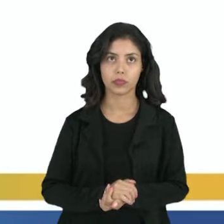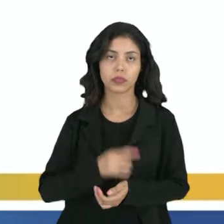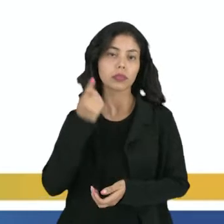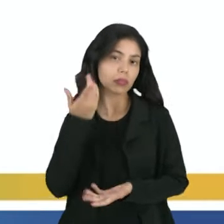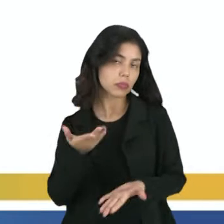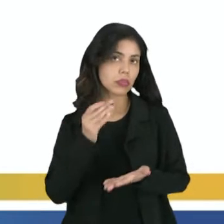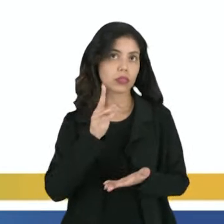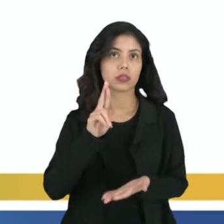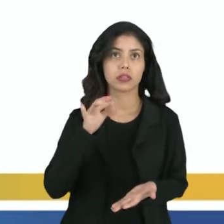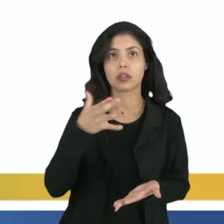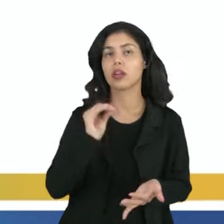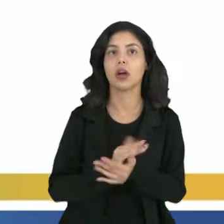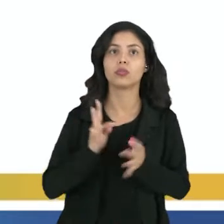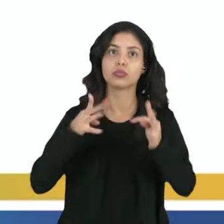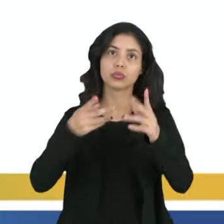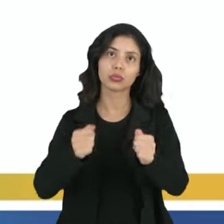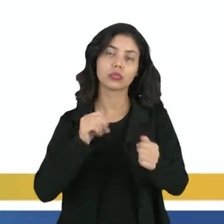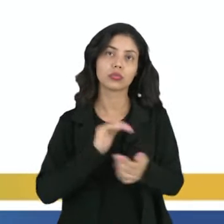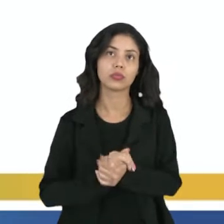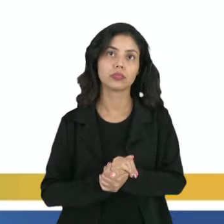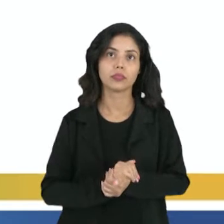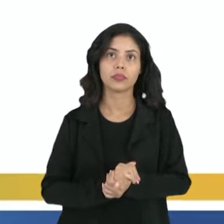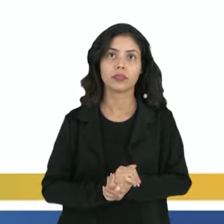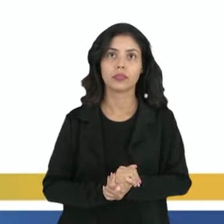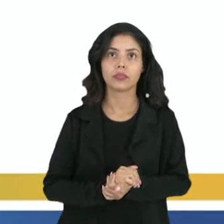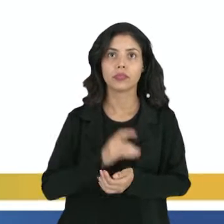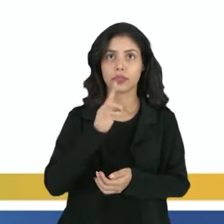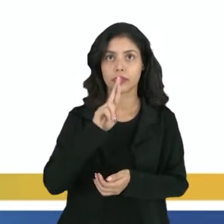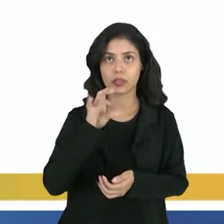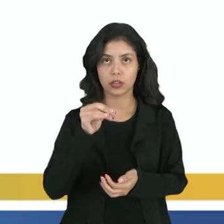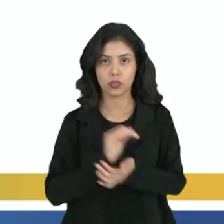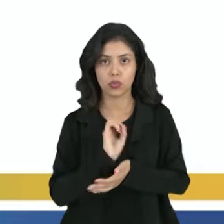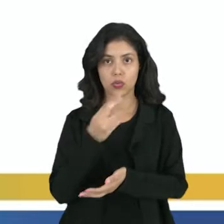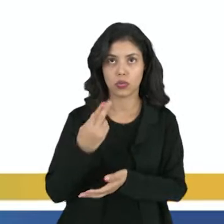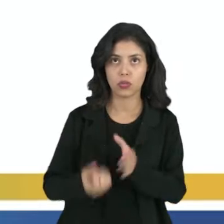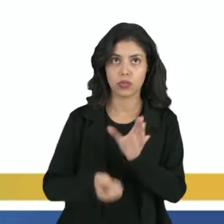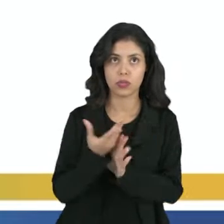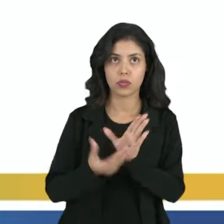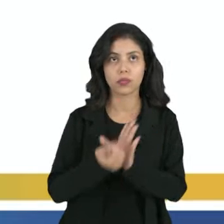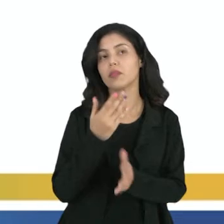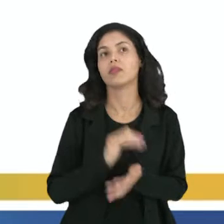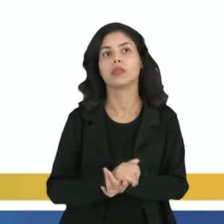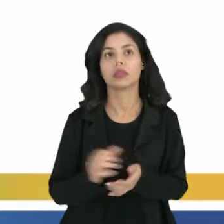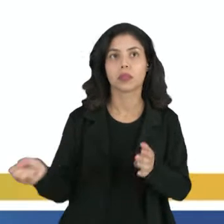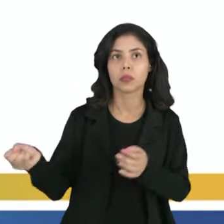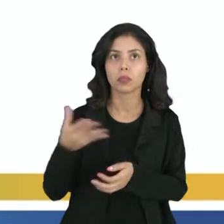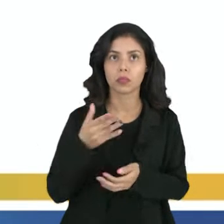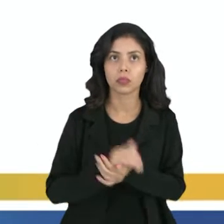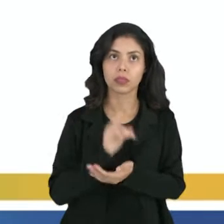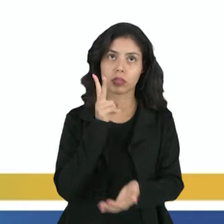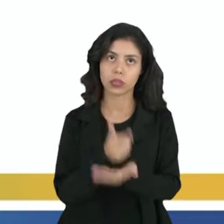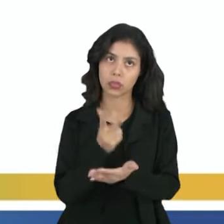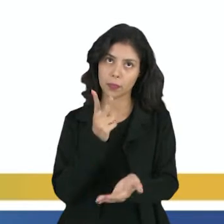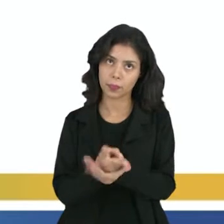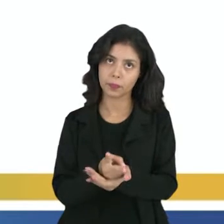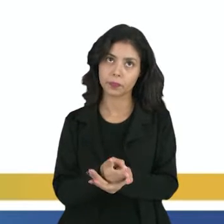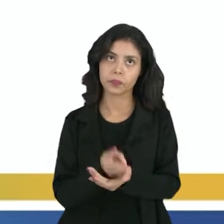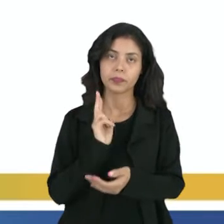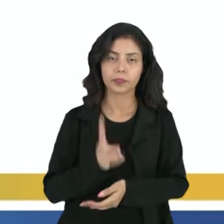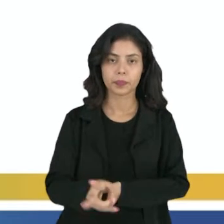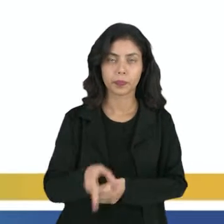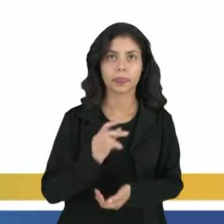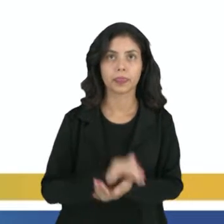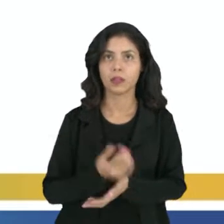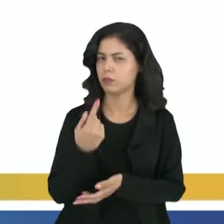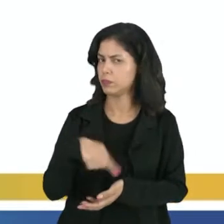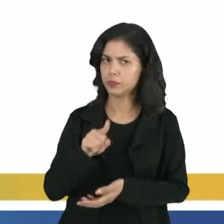A concentração de todos os participantes, sejam reagentes e produtos, tornam-se constantes e